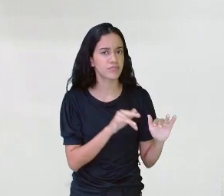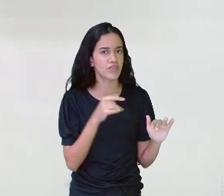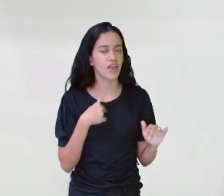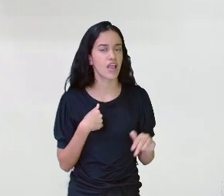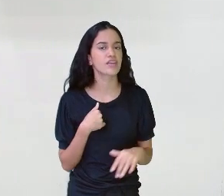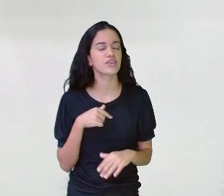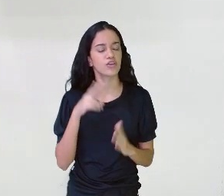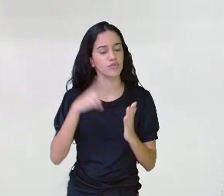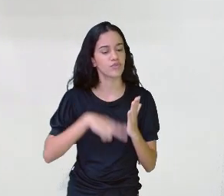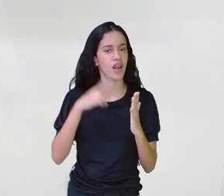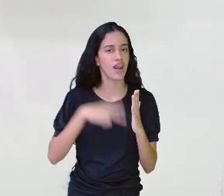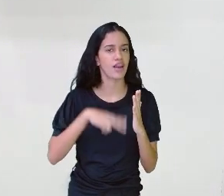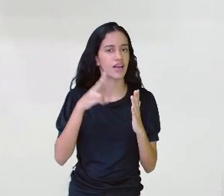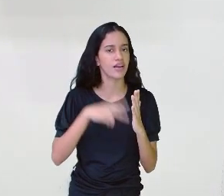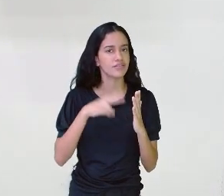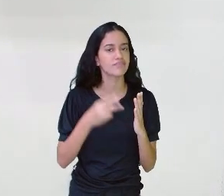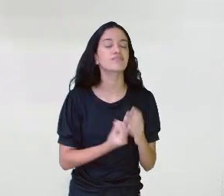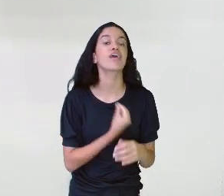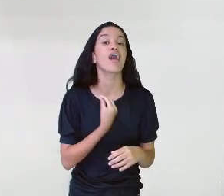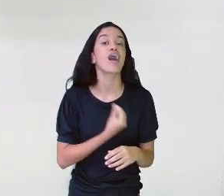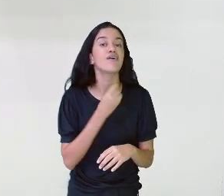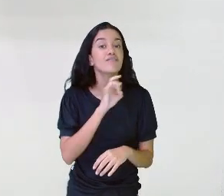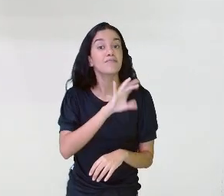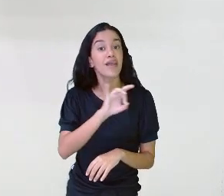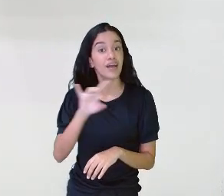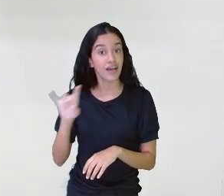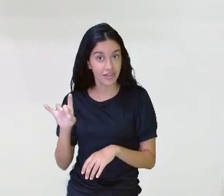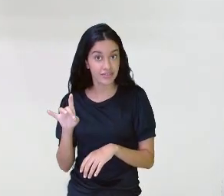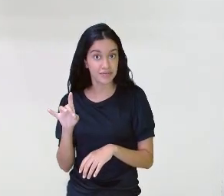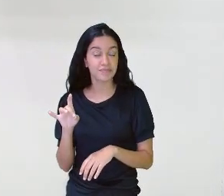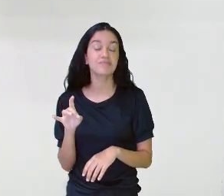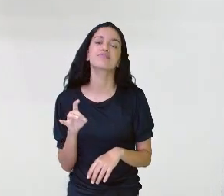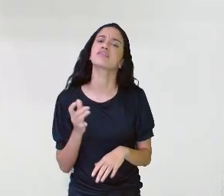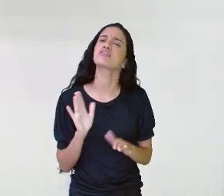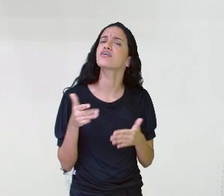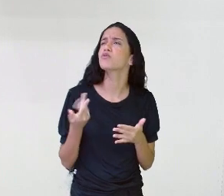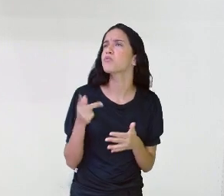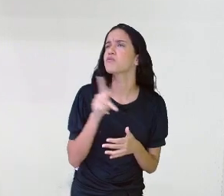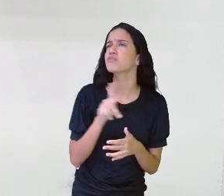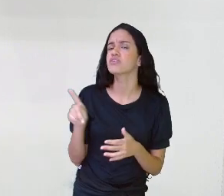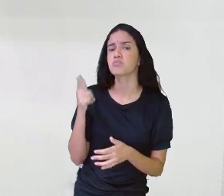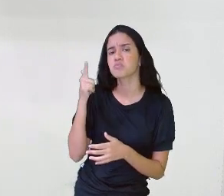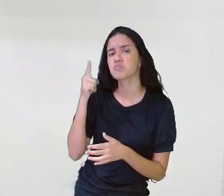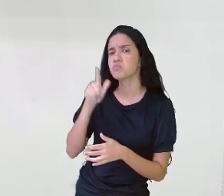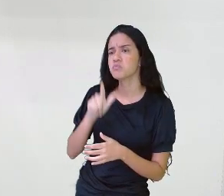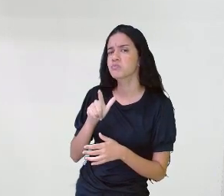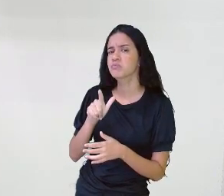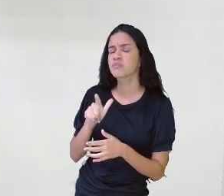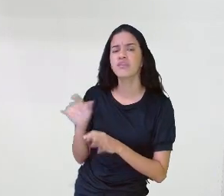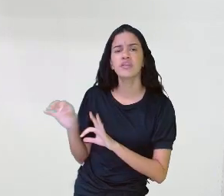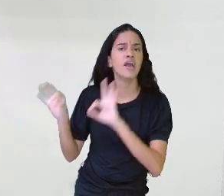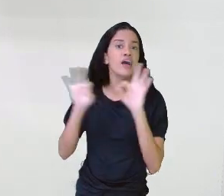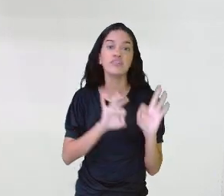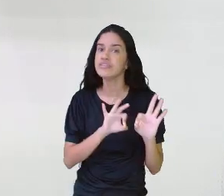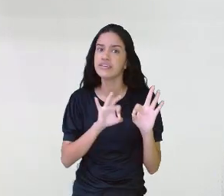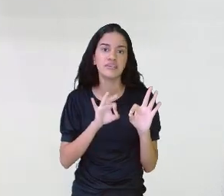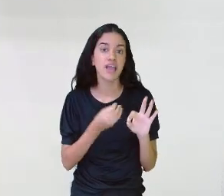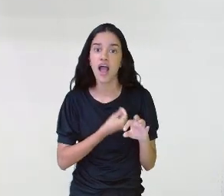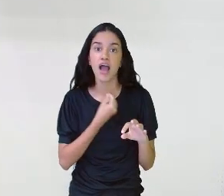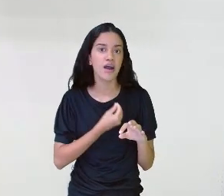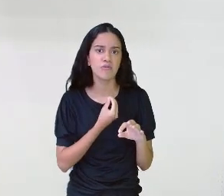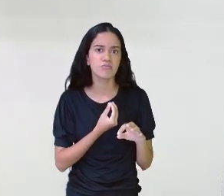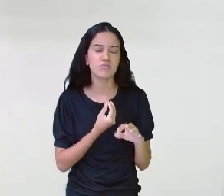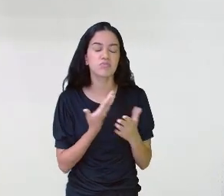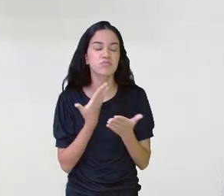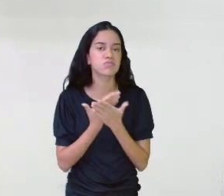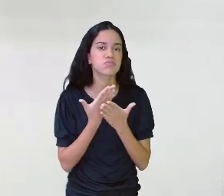vou ler aqui ao vivo para cada um. Professora, eu não consegui assistir a aula ao vivo, não